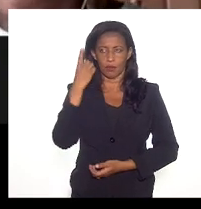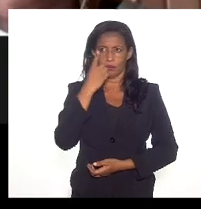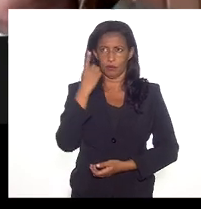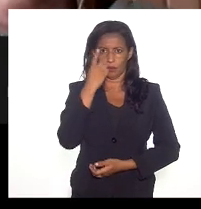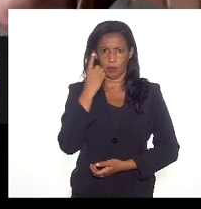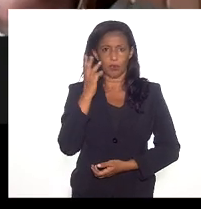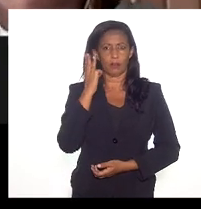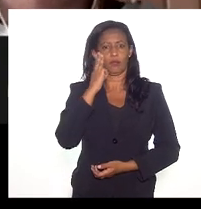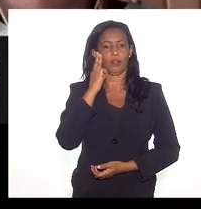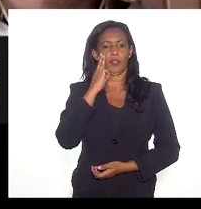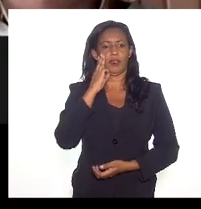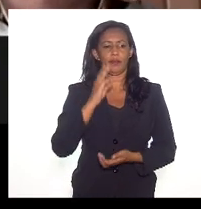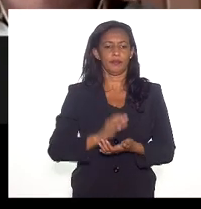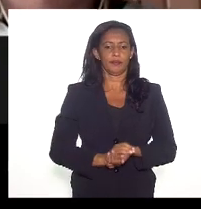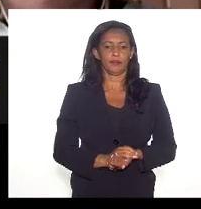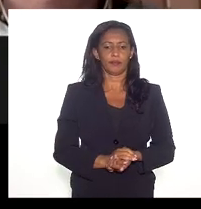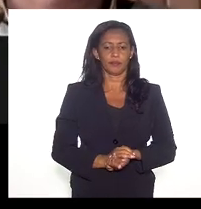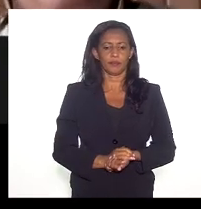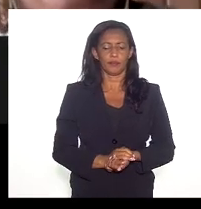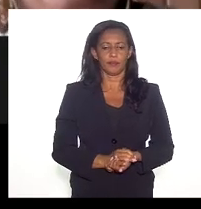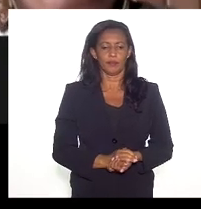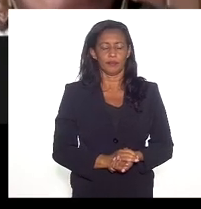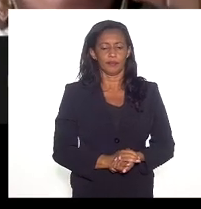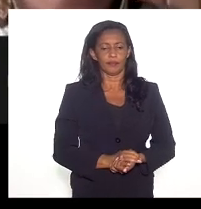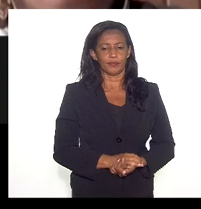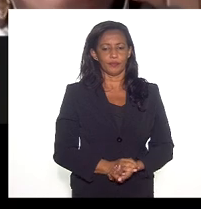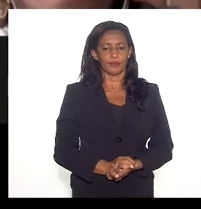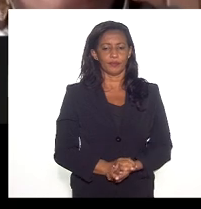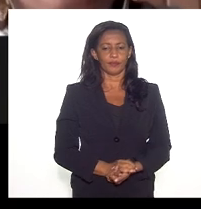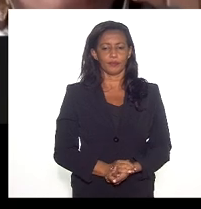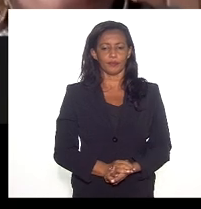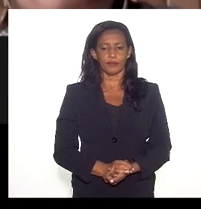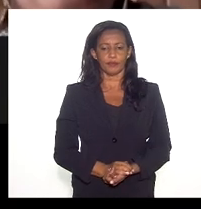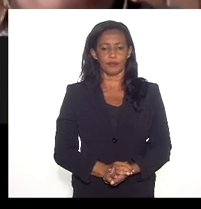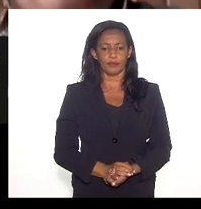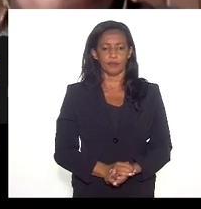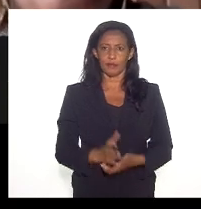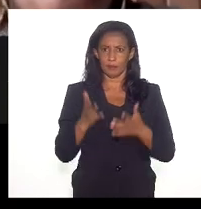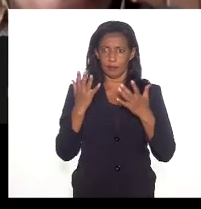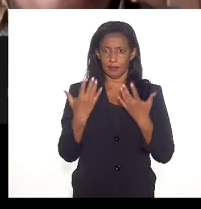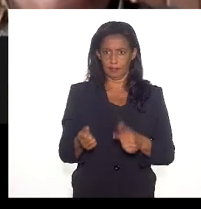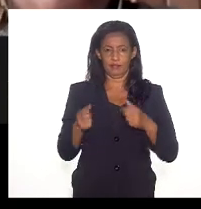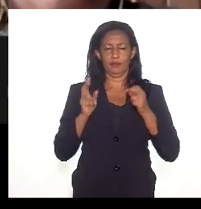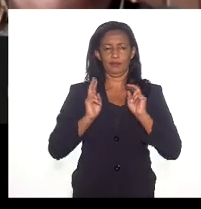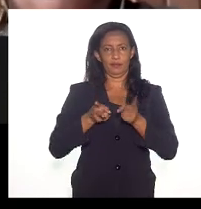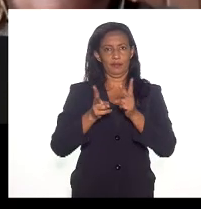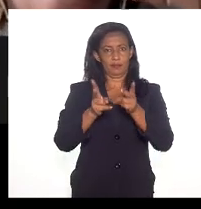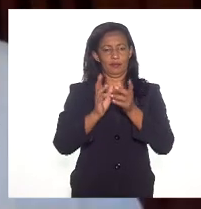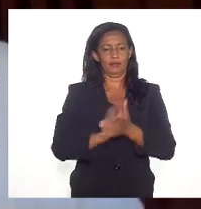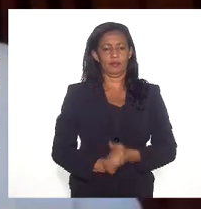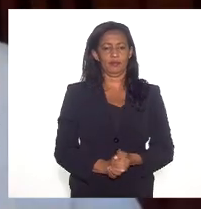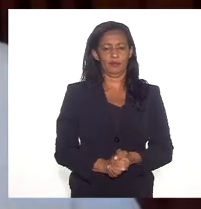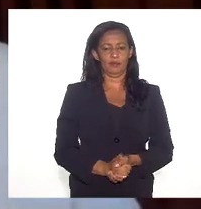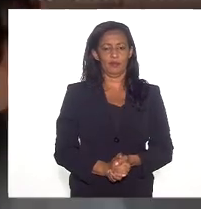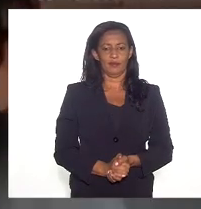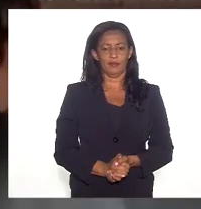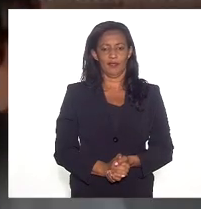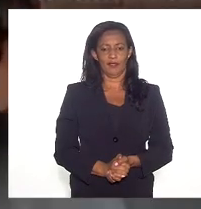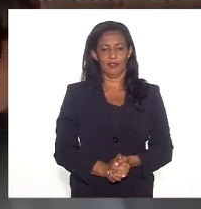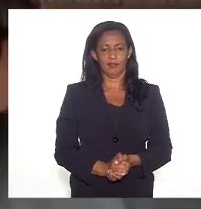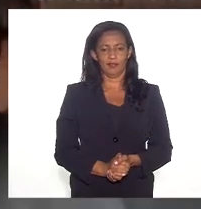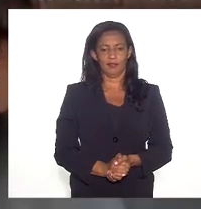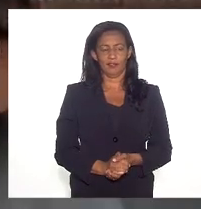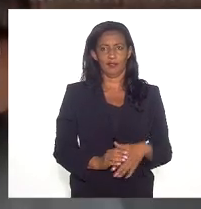Peço minhas desculpas. Vamos avançar. Então, eu vou retirar. Eu cometi um erro